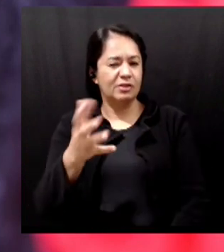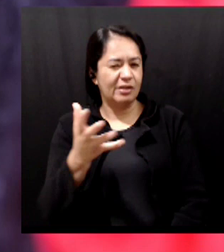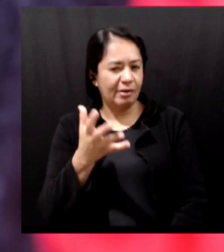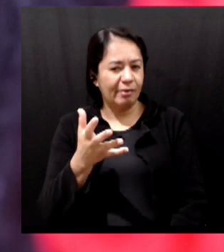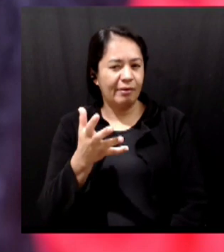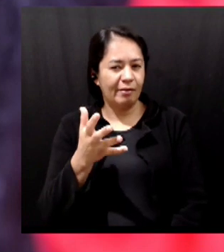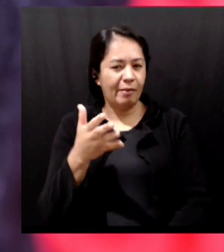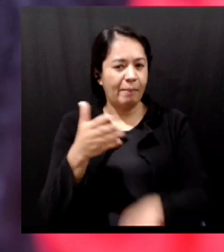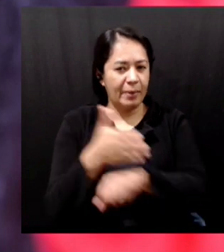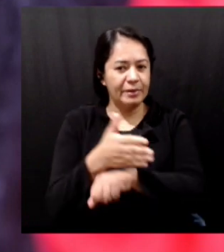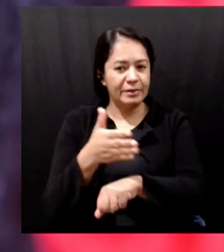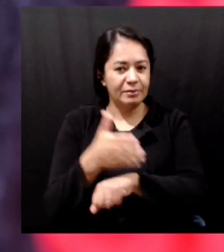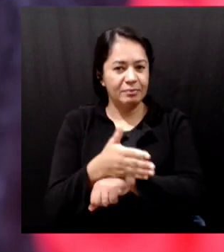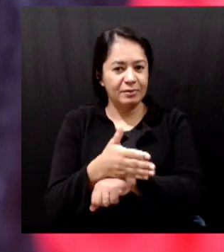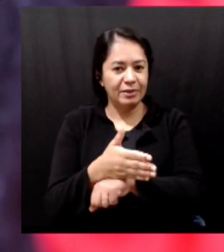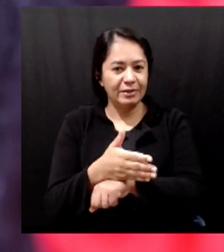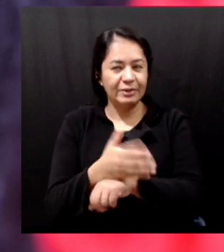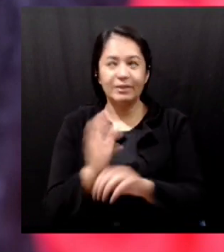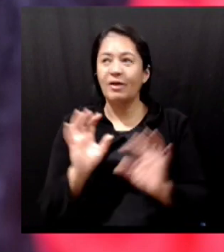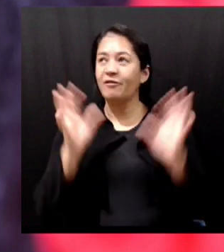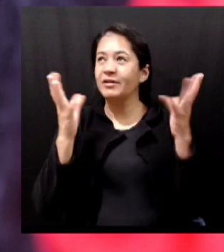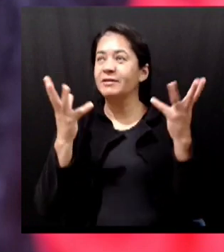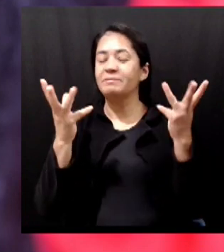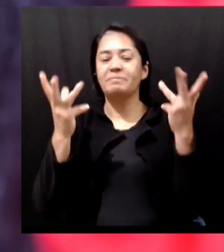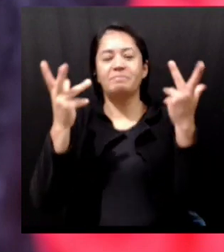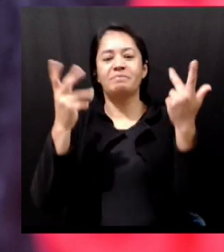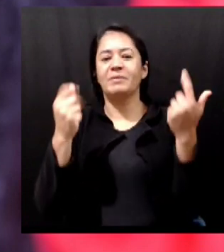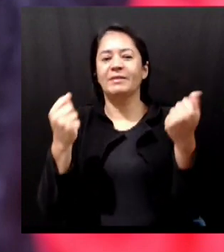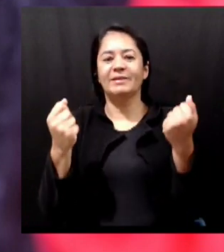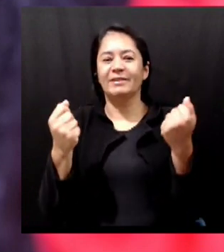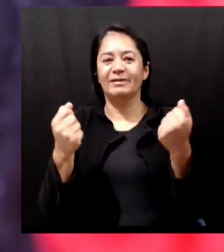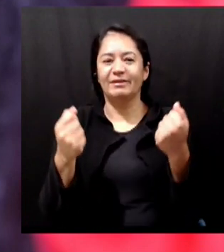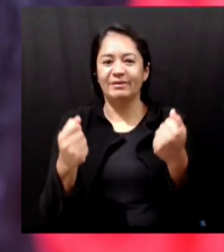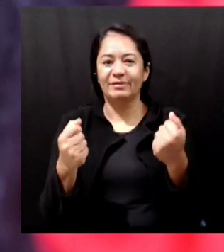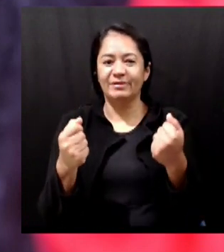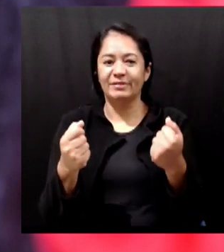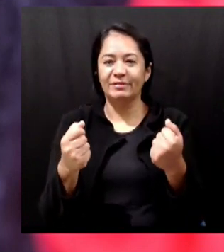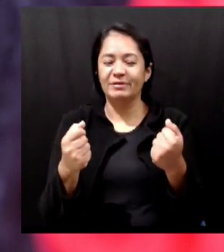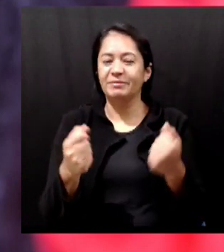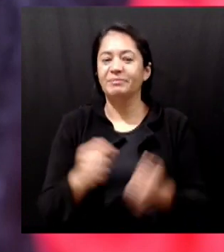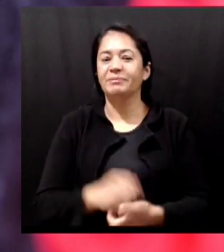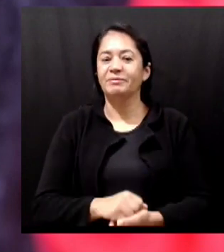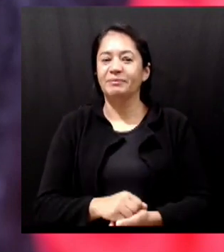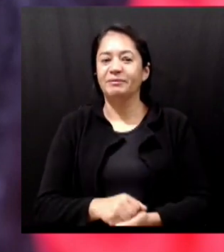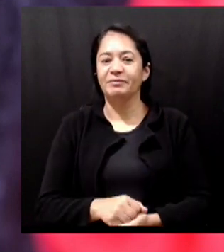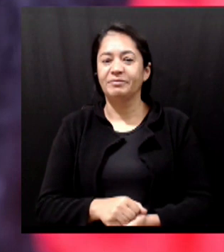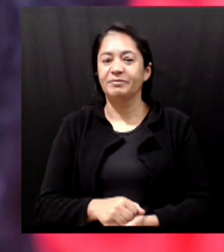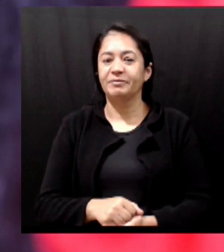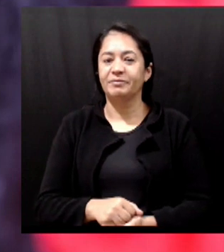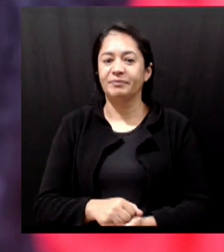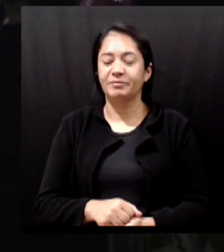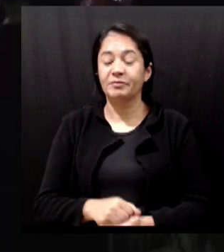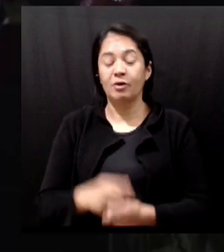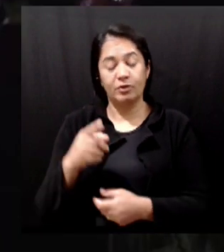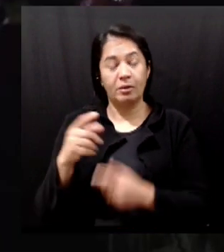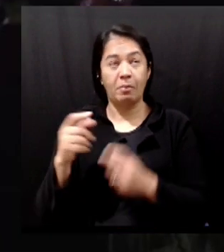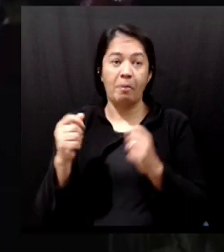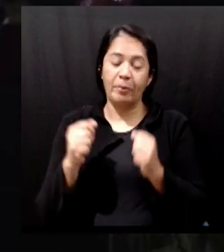desse baile magnífico, dessa coroação espetacular, você pode acessar, tá,